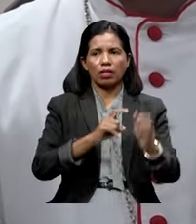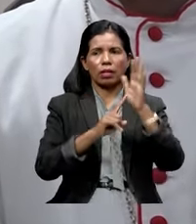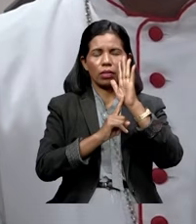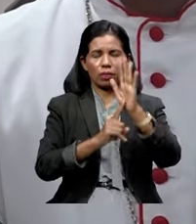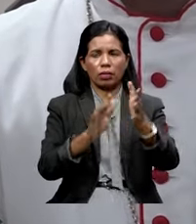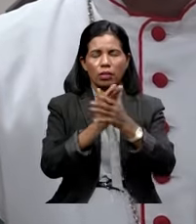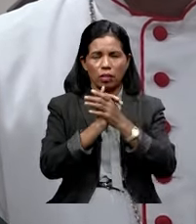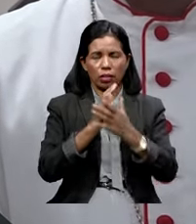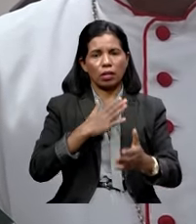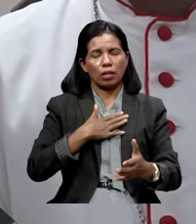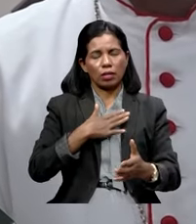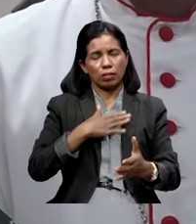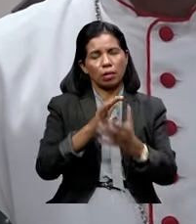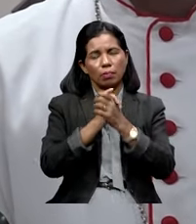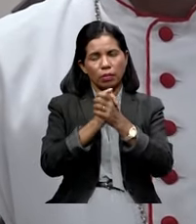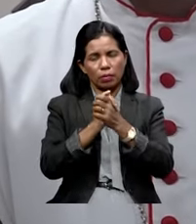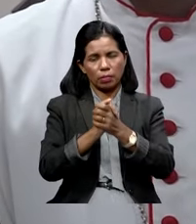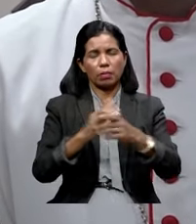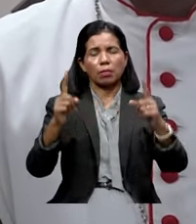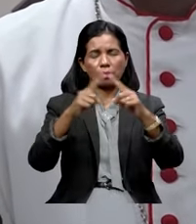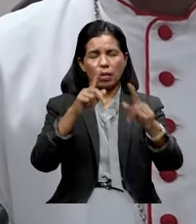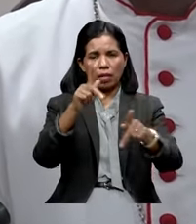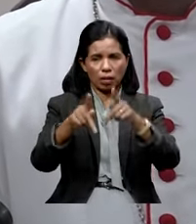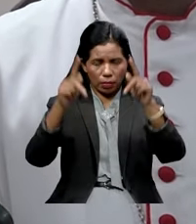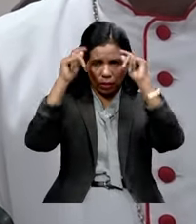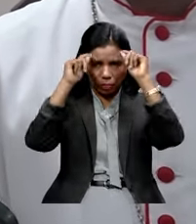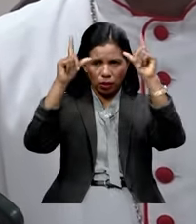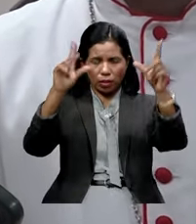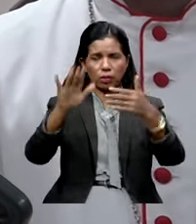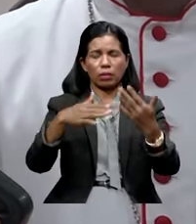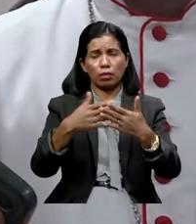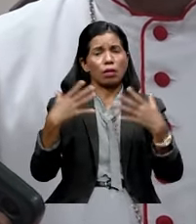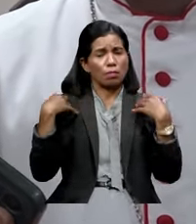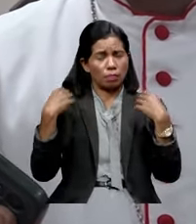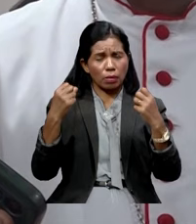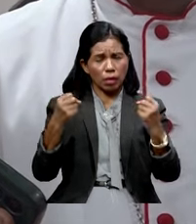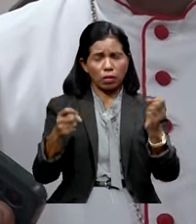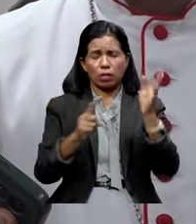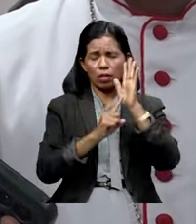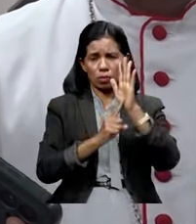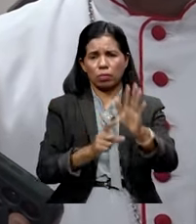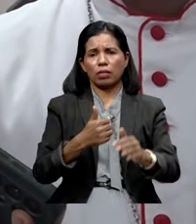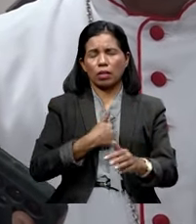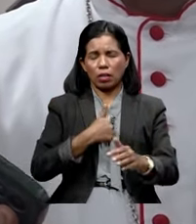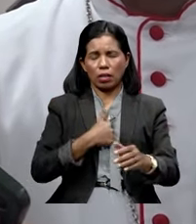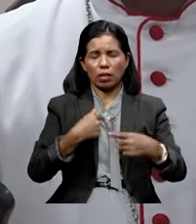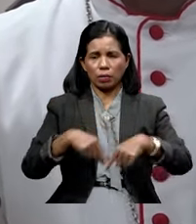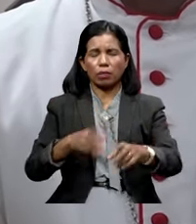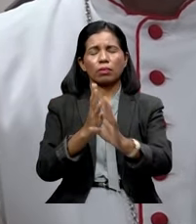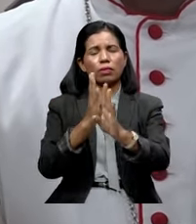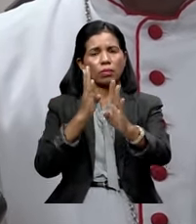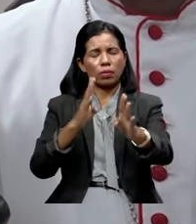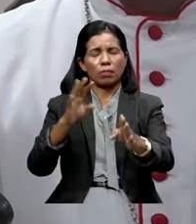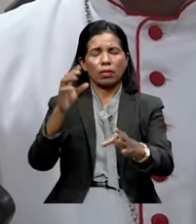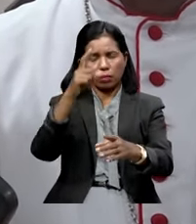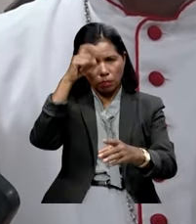minha. Parabéns para o povo de Timor-Leste, né? Brani Teus, a Turo Ninian, né? A Turo Homatene,